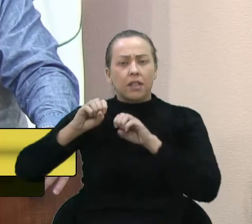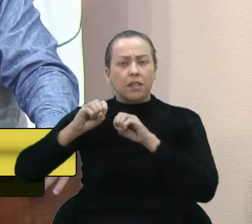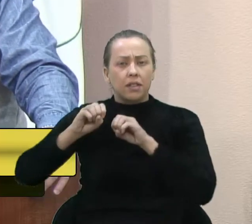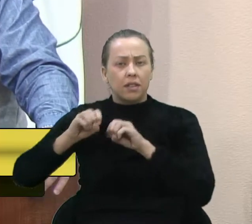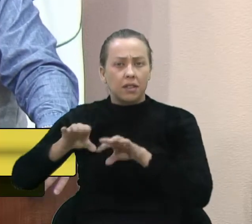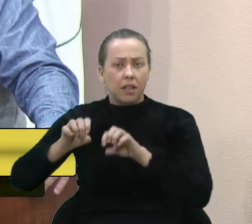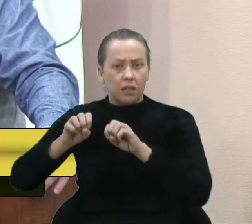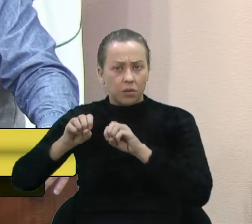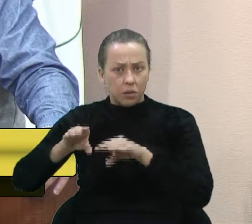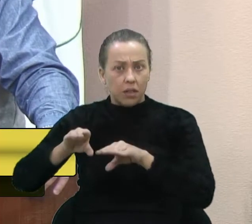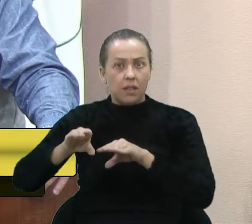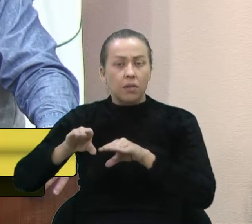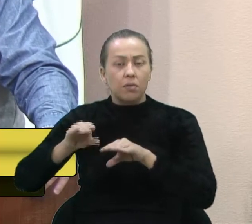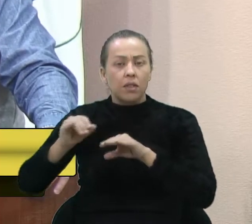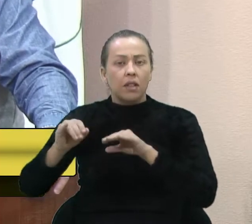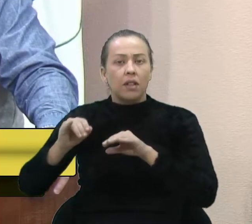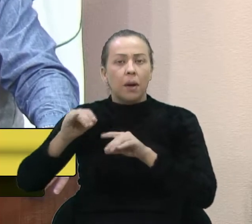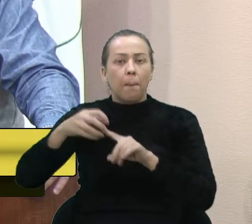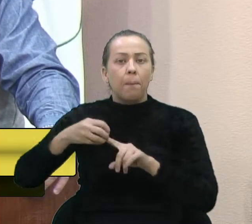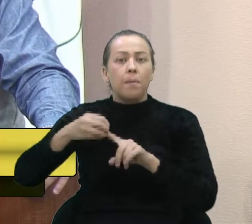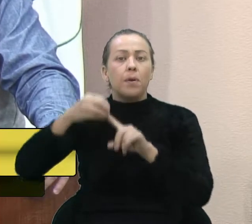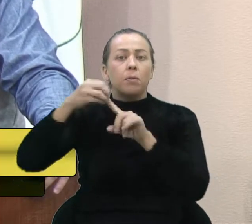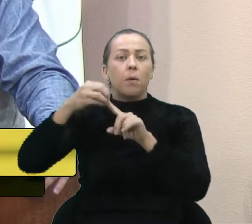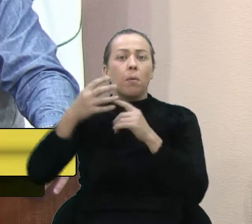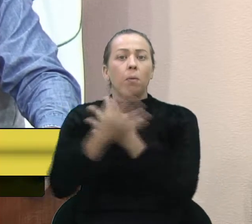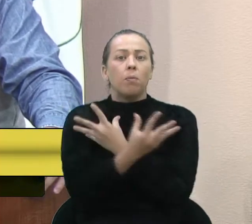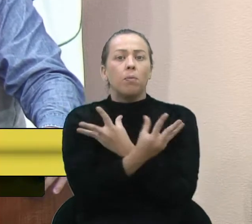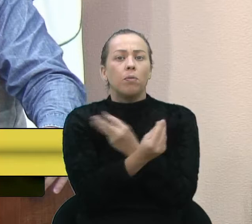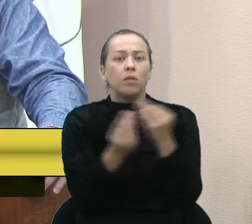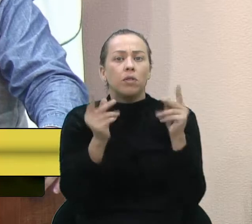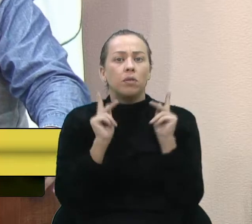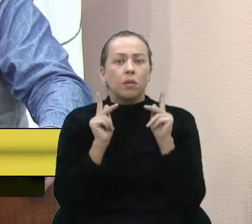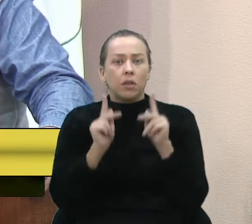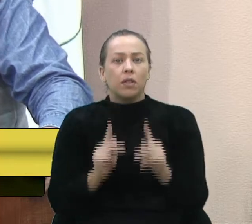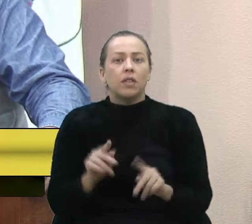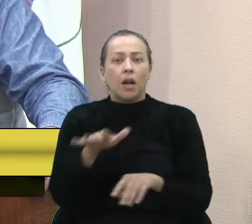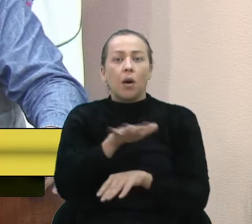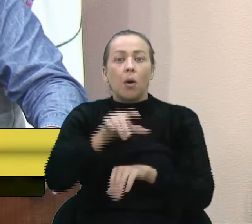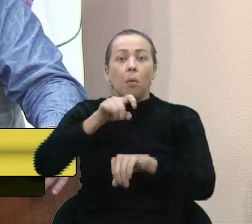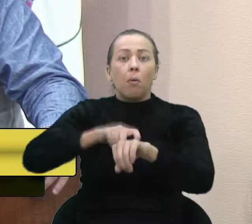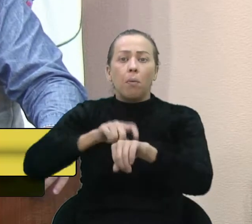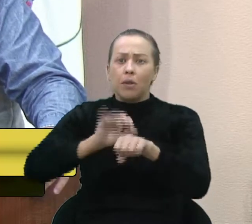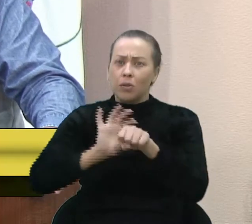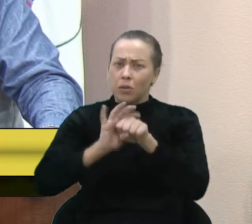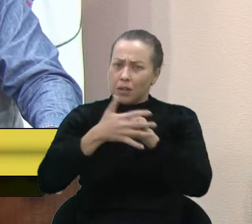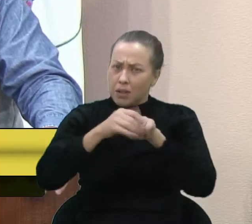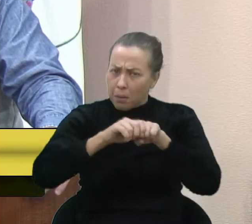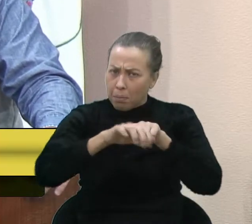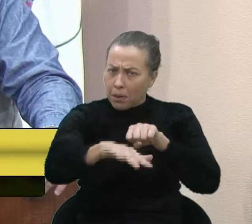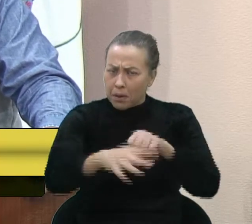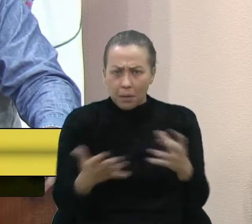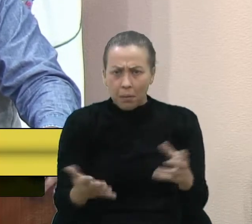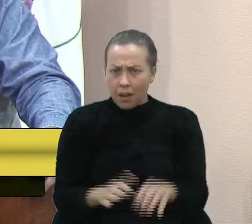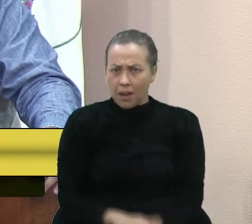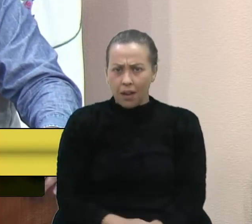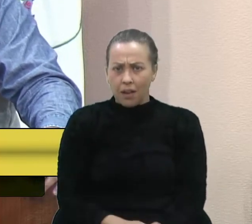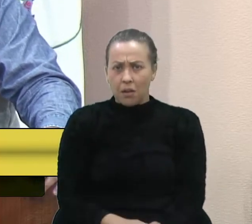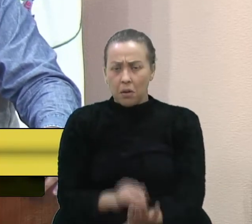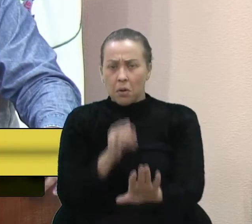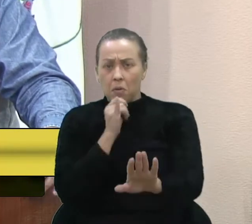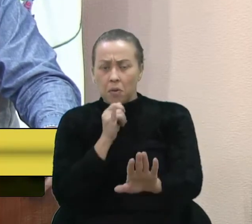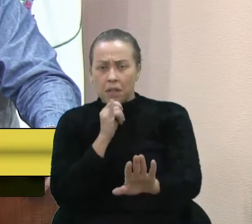educação exclusivamente, por muitas pessoas, exclusivamente no tempo da pandemia. A Assembleia Legislativa, por